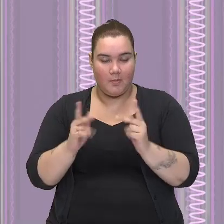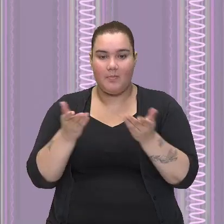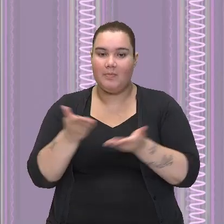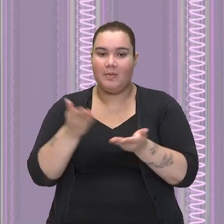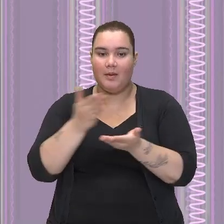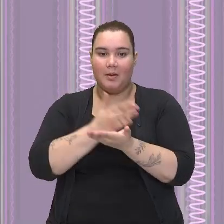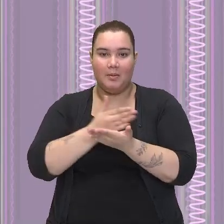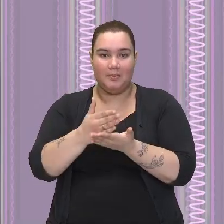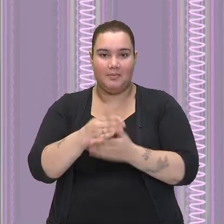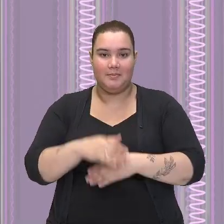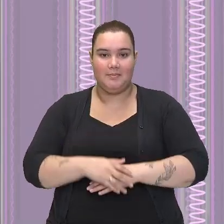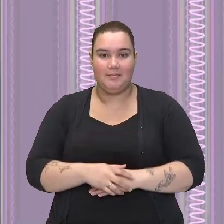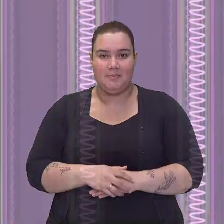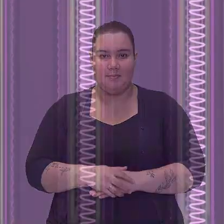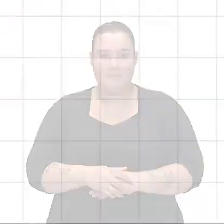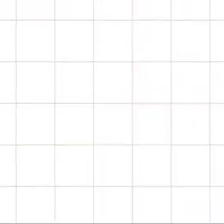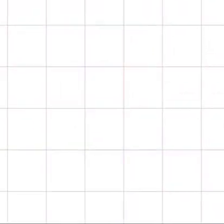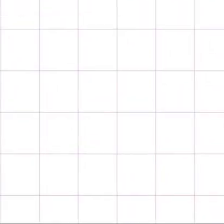Vamos para a nossa aula.